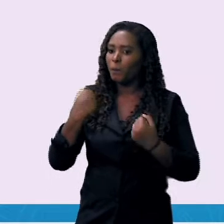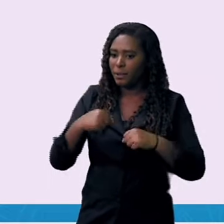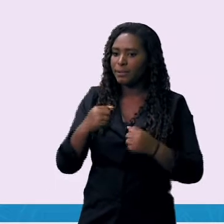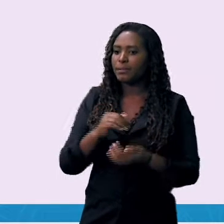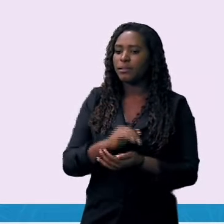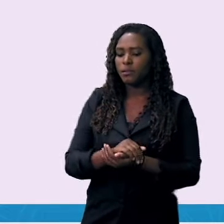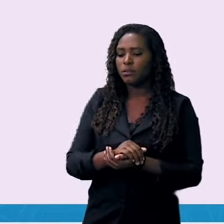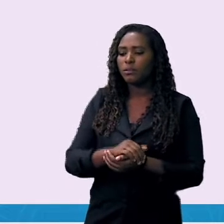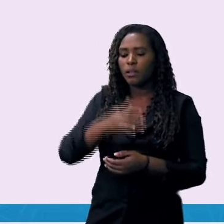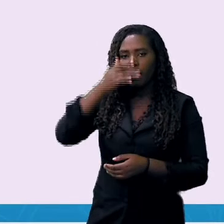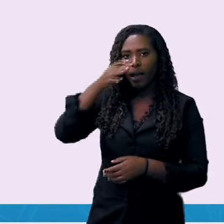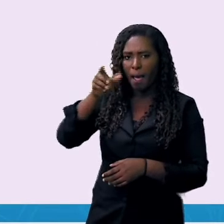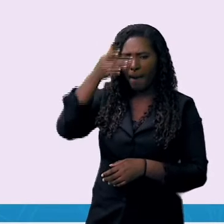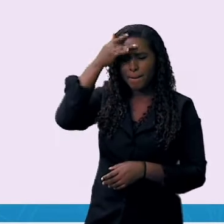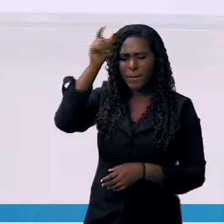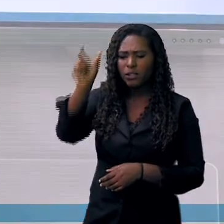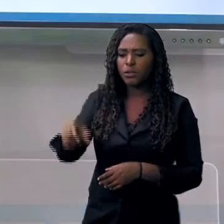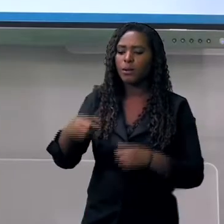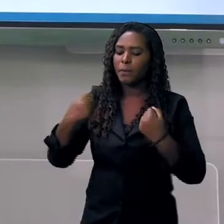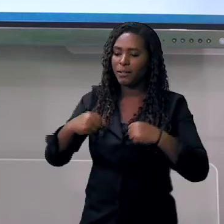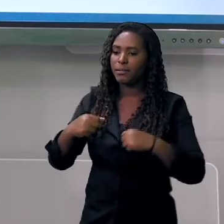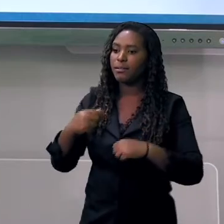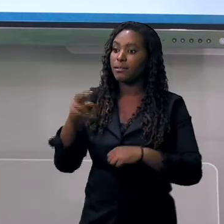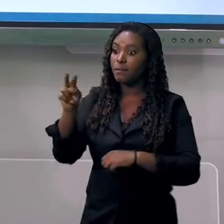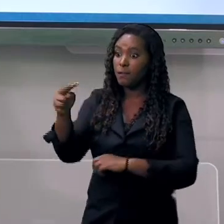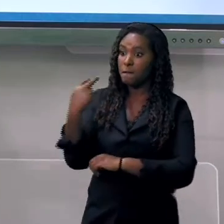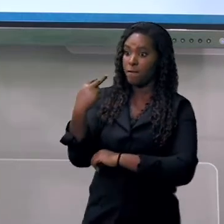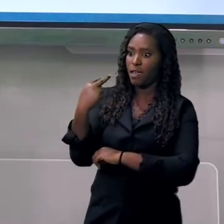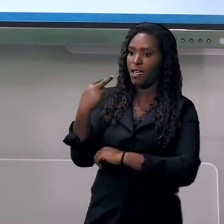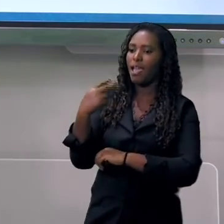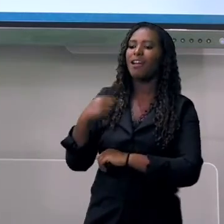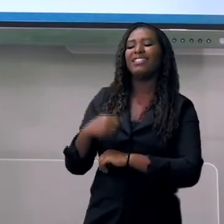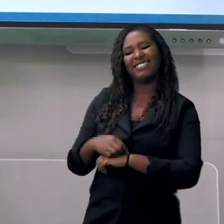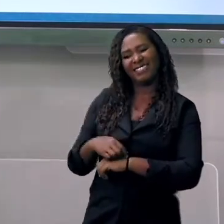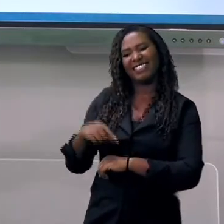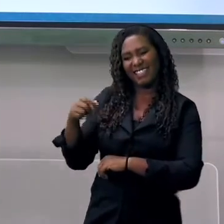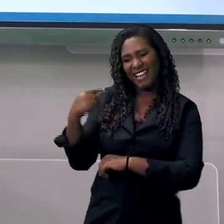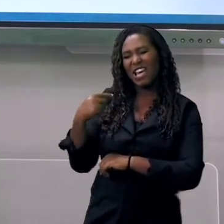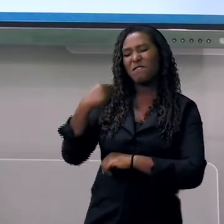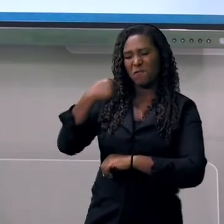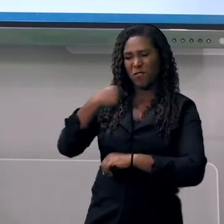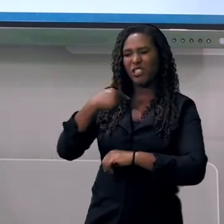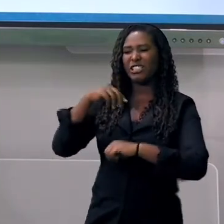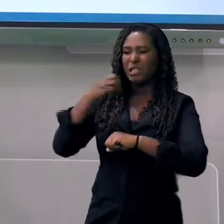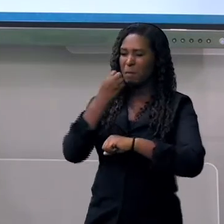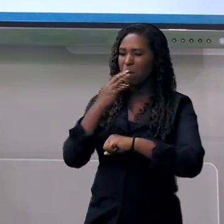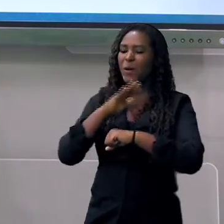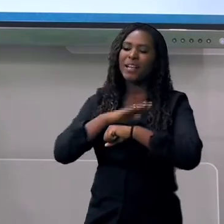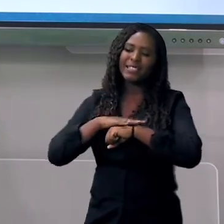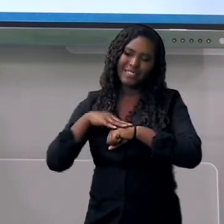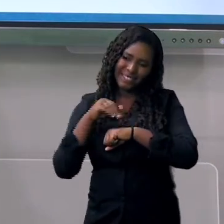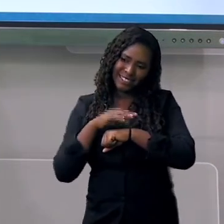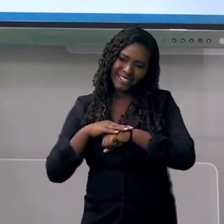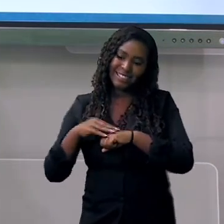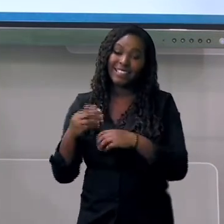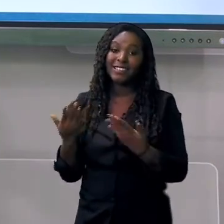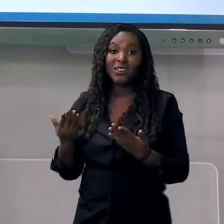que ser um adulto que se preocupa mais em agradar aos outros do que a ela mesma.